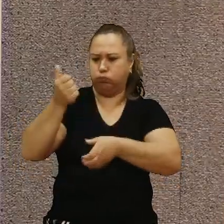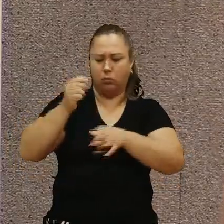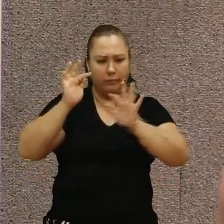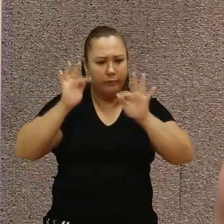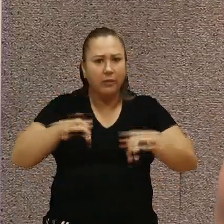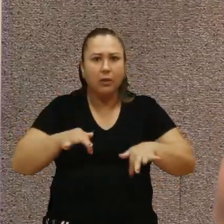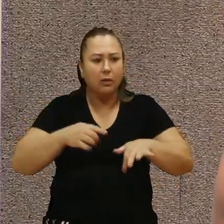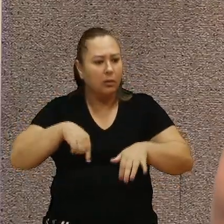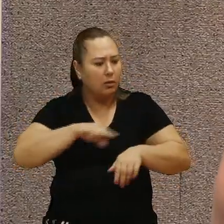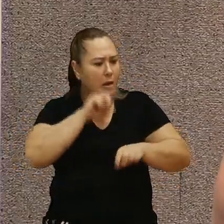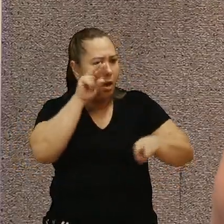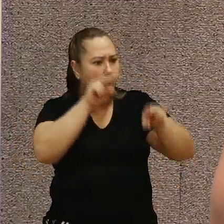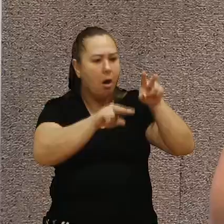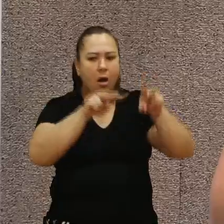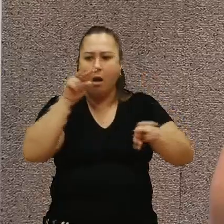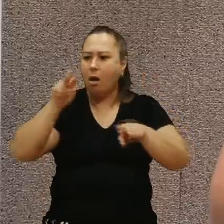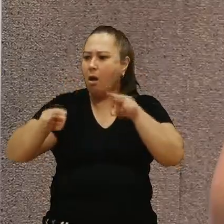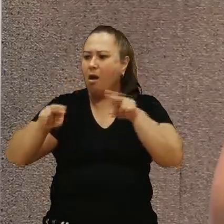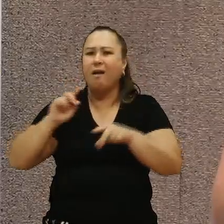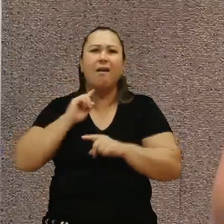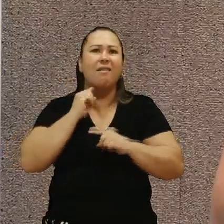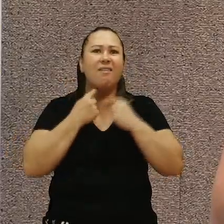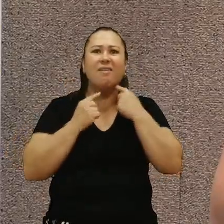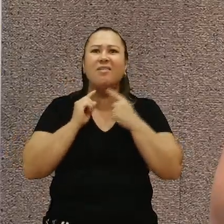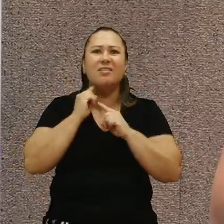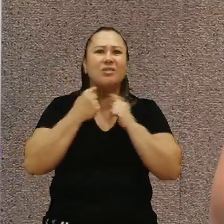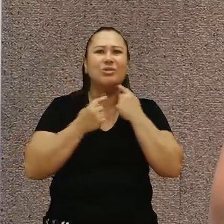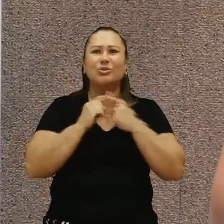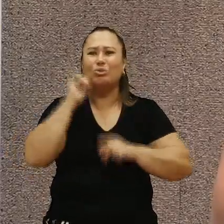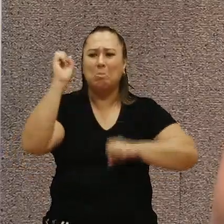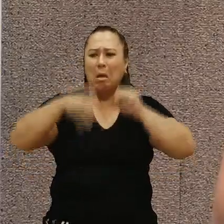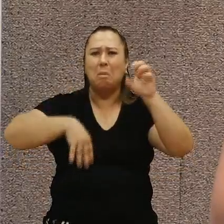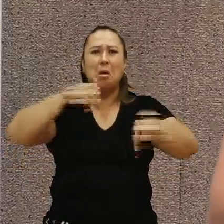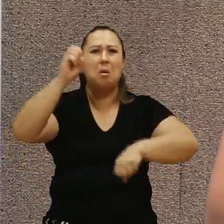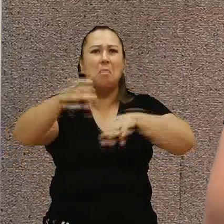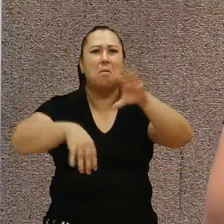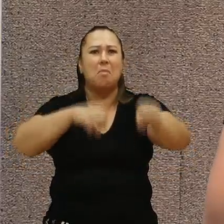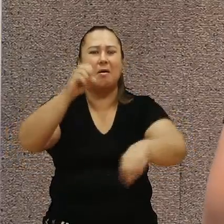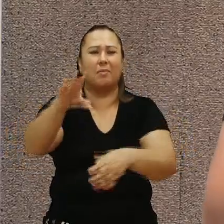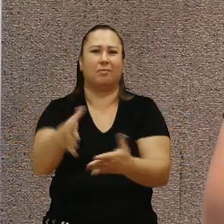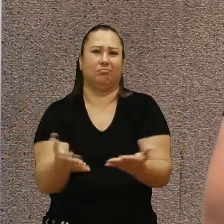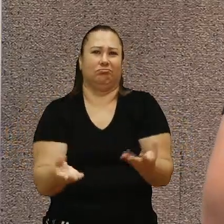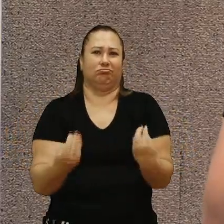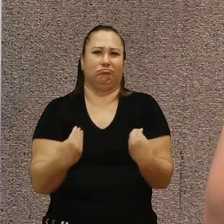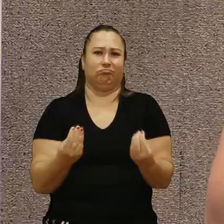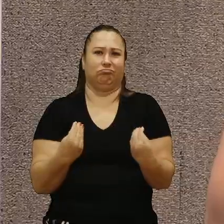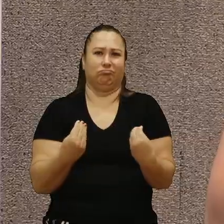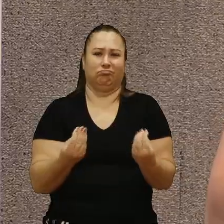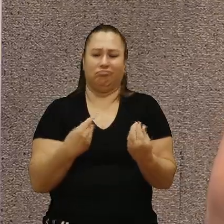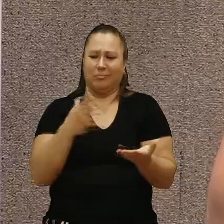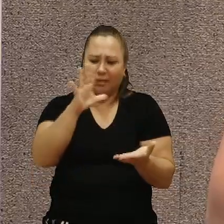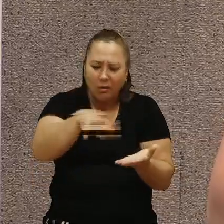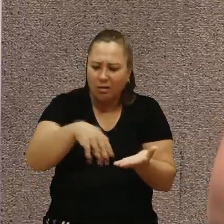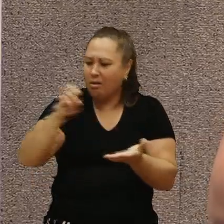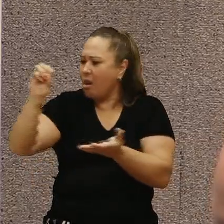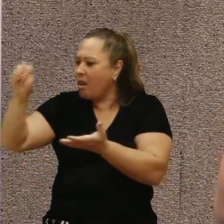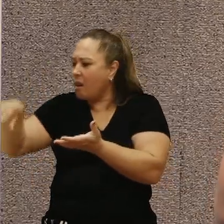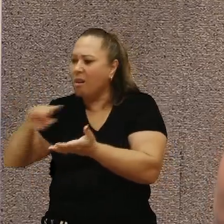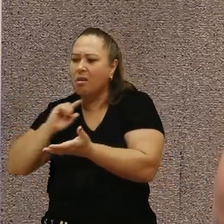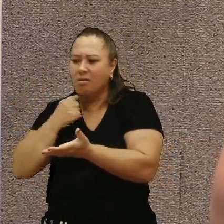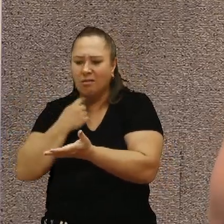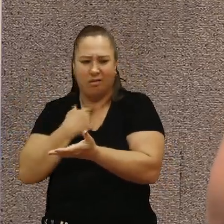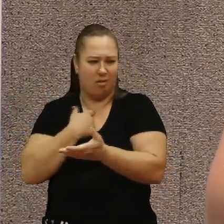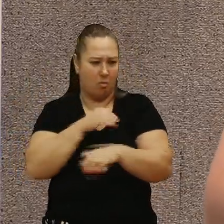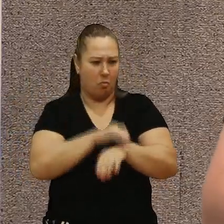foram incapazes de juntar o lixo que consumiram durante a madrugada e levar até a próxima lixeira. Há quem diga, não, mas a culpa é do